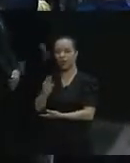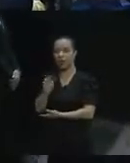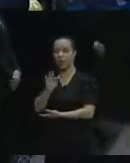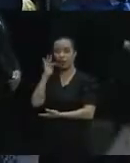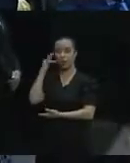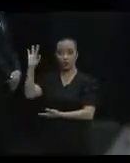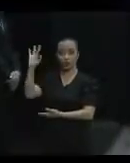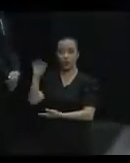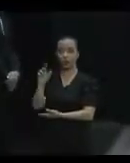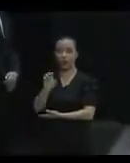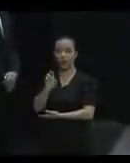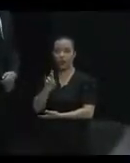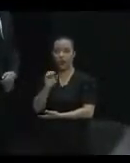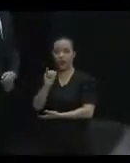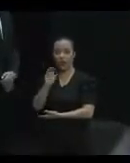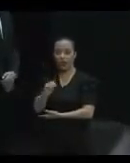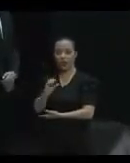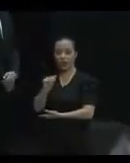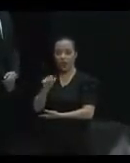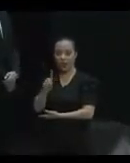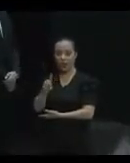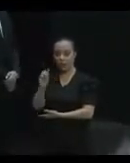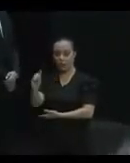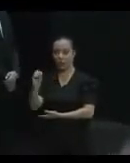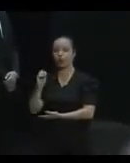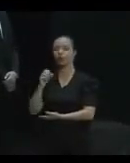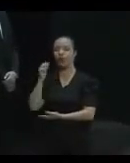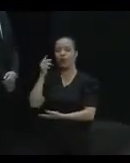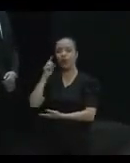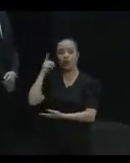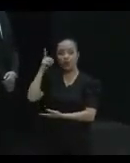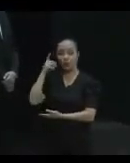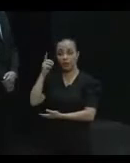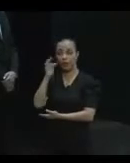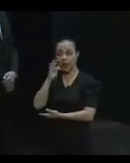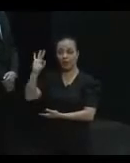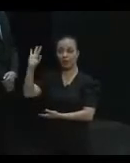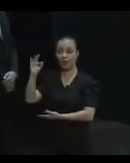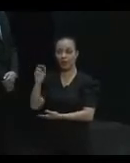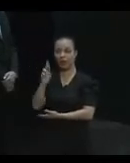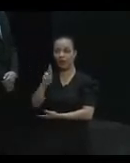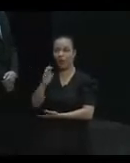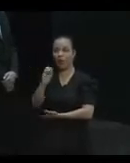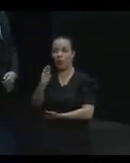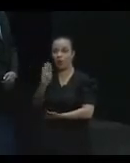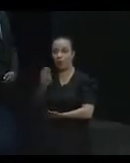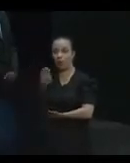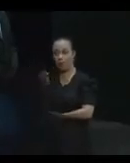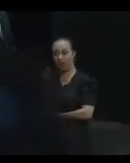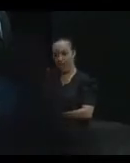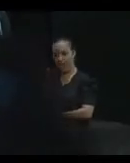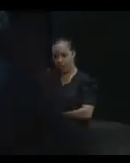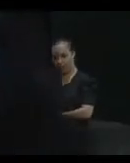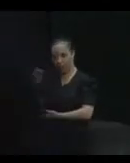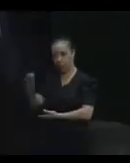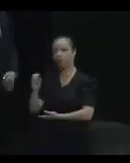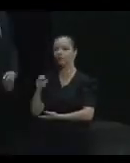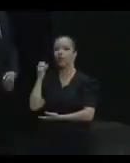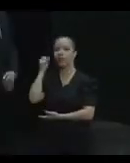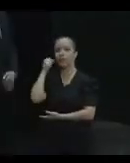Teobaldo, deputado federal Bacelar, deputado federal Roberto de Lucena, do senador Carlos